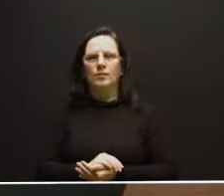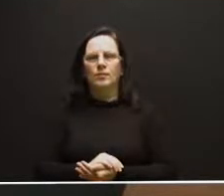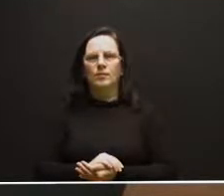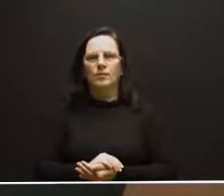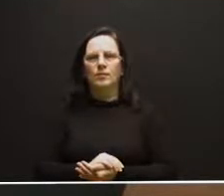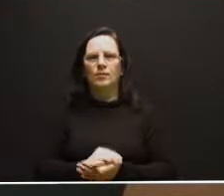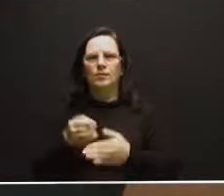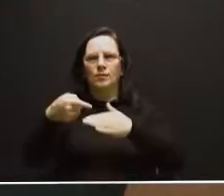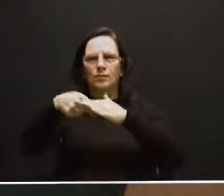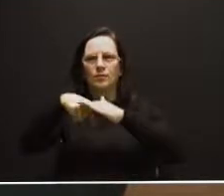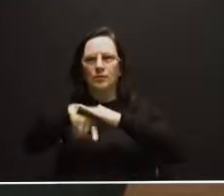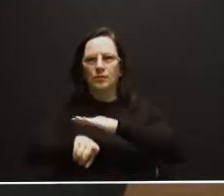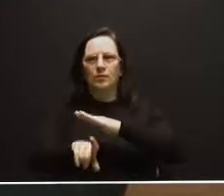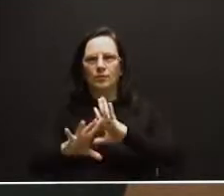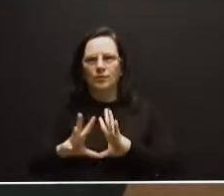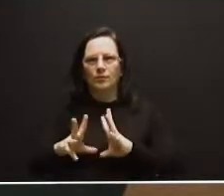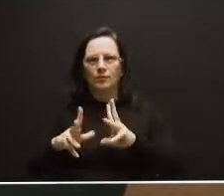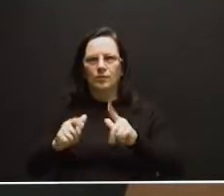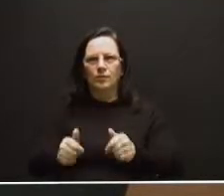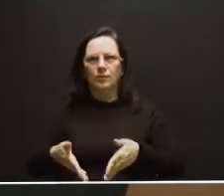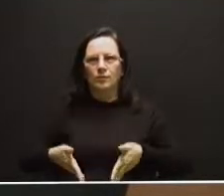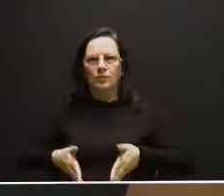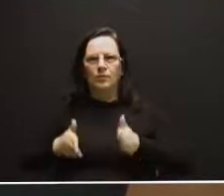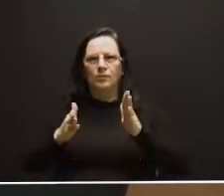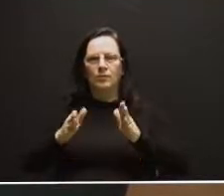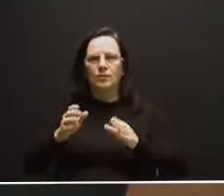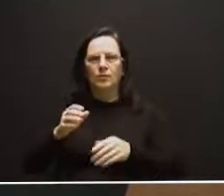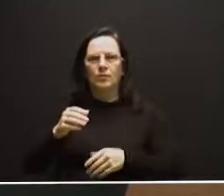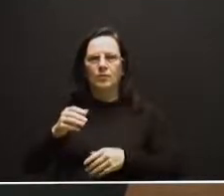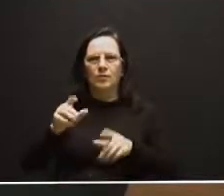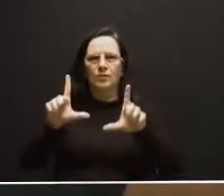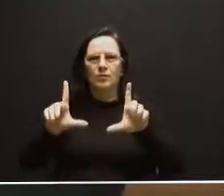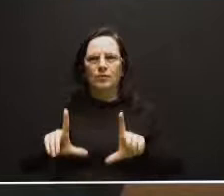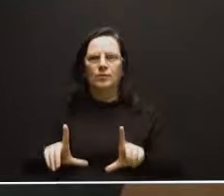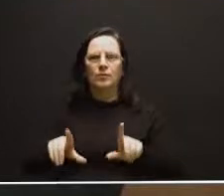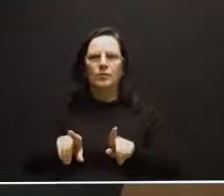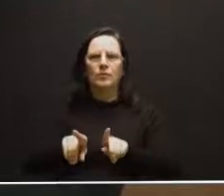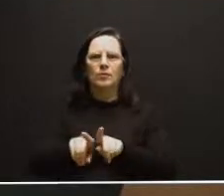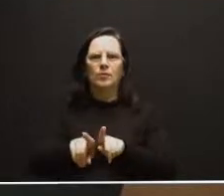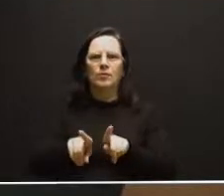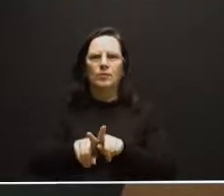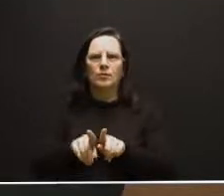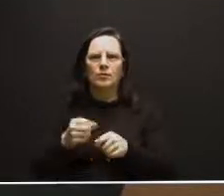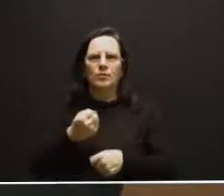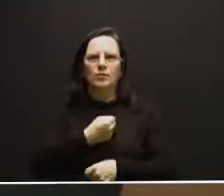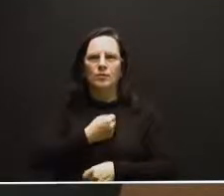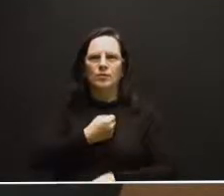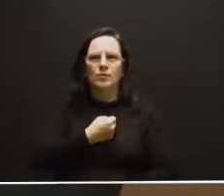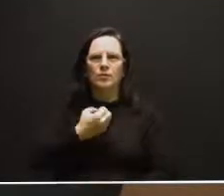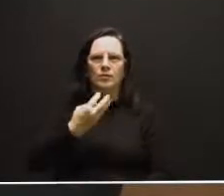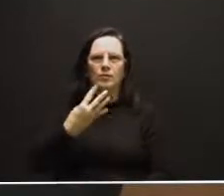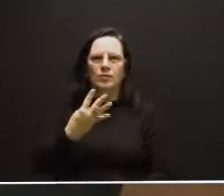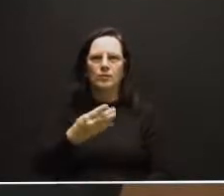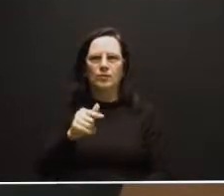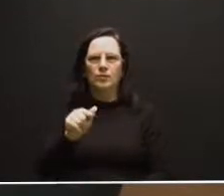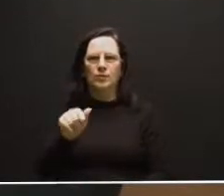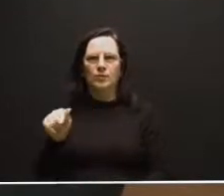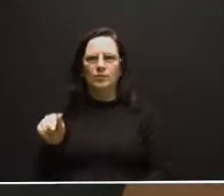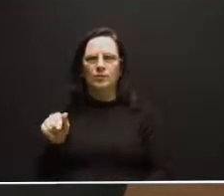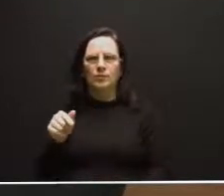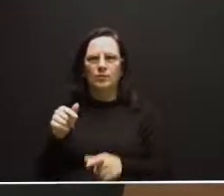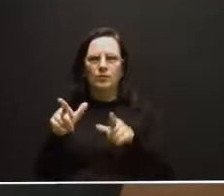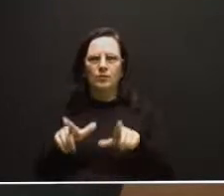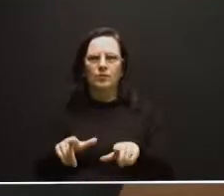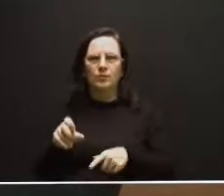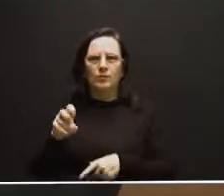boca de lobo da avenida nossa senhora da lapa em frente ao número 477 na vila